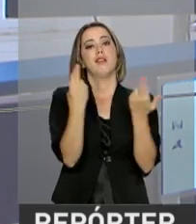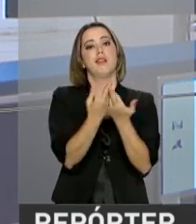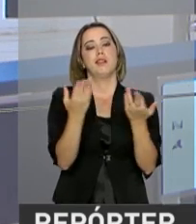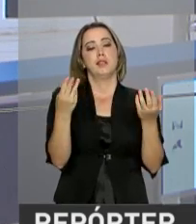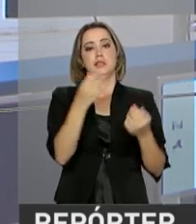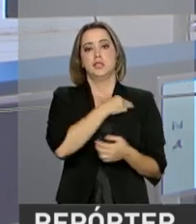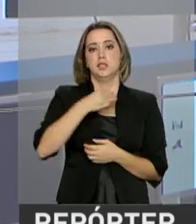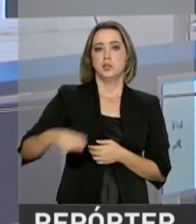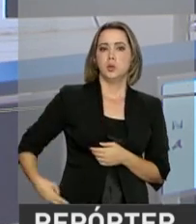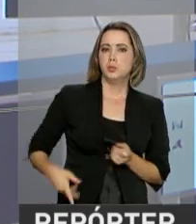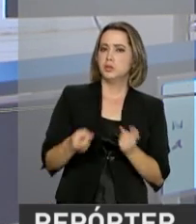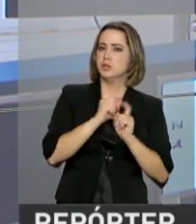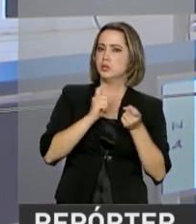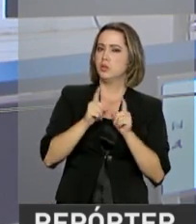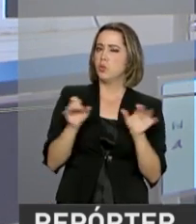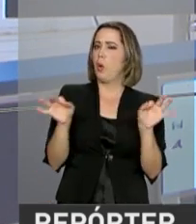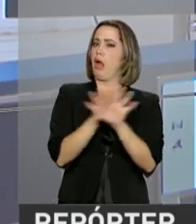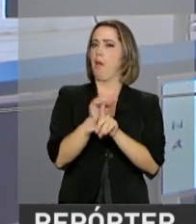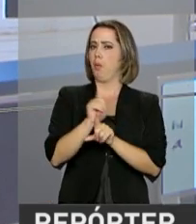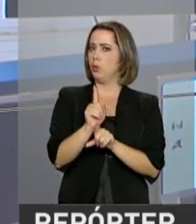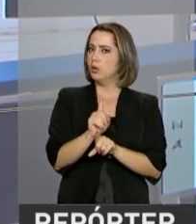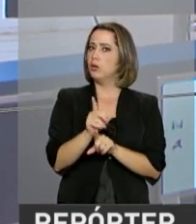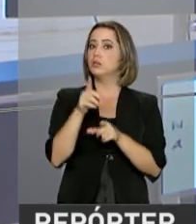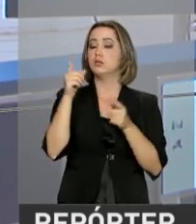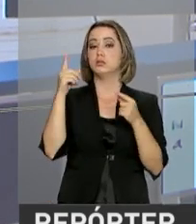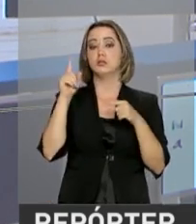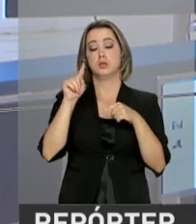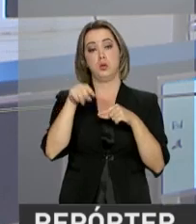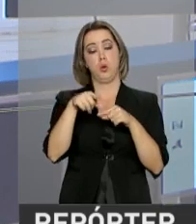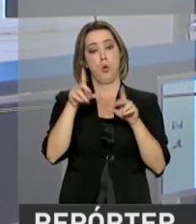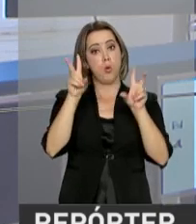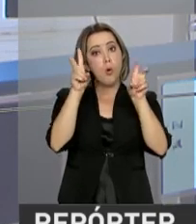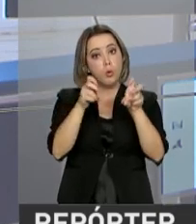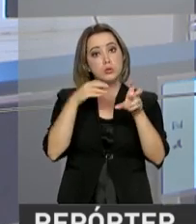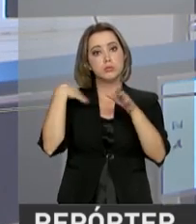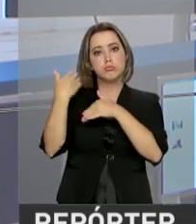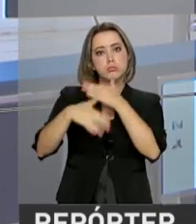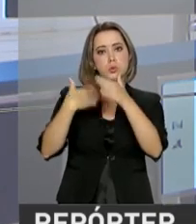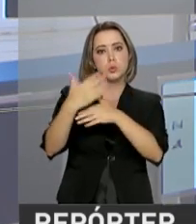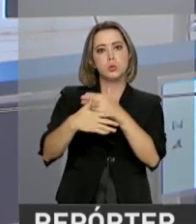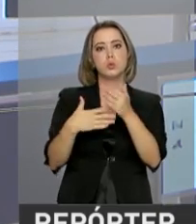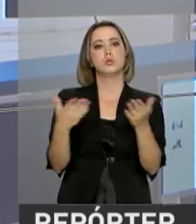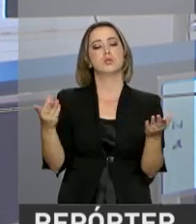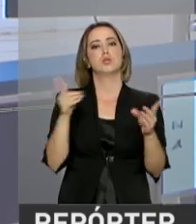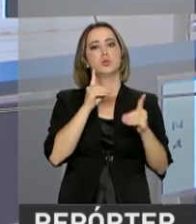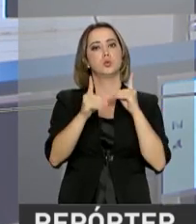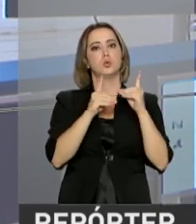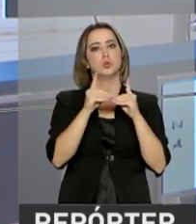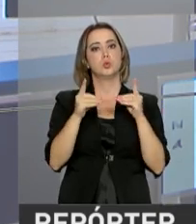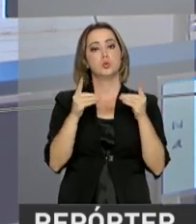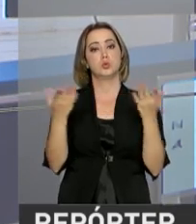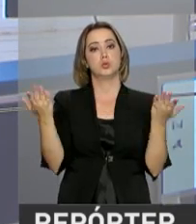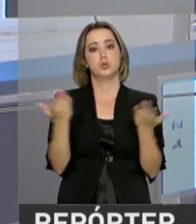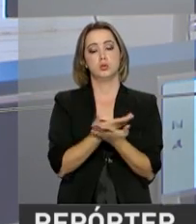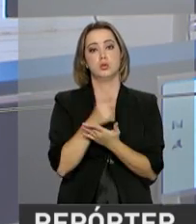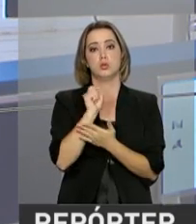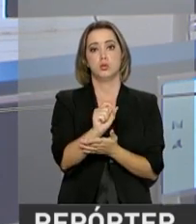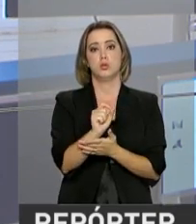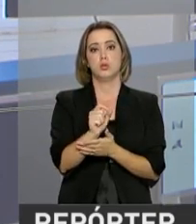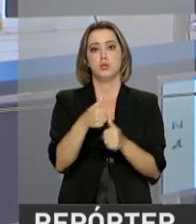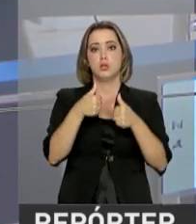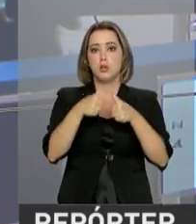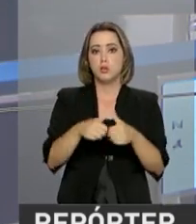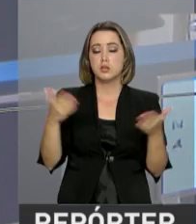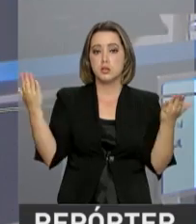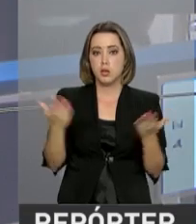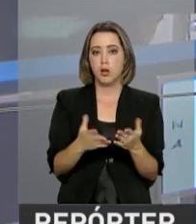Fazenda, Henrique Meirelles, não foi conclusiva, segundo o relator. O tema continua sendo discutido, inclusive, num jantar que está acontecendo